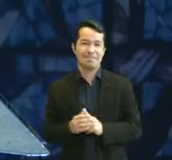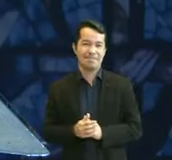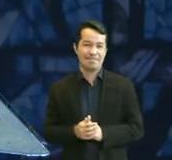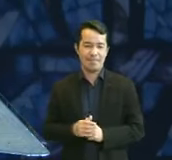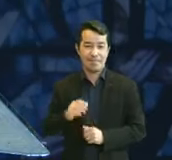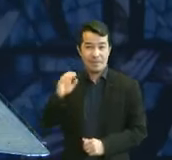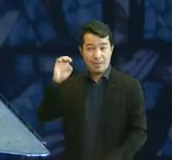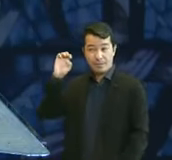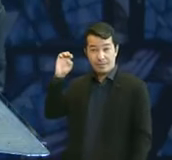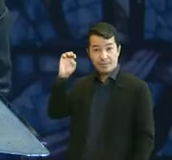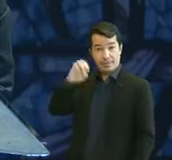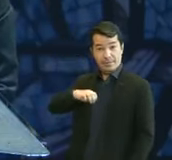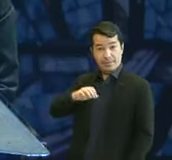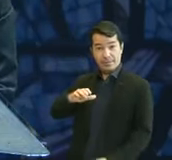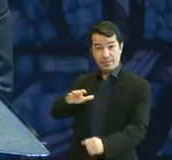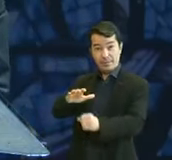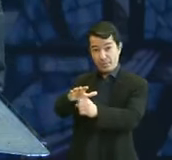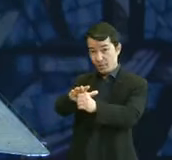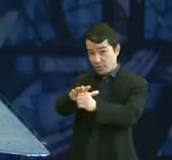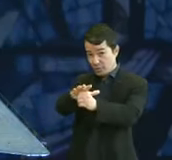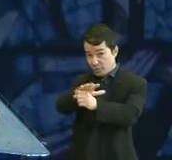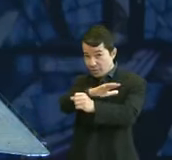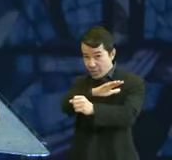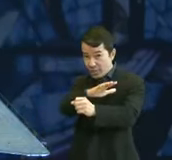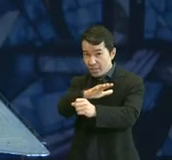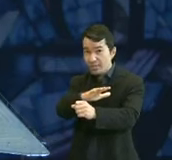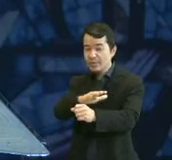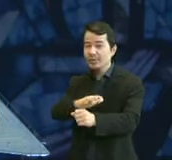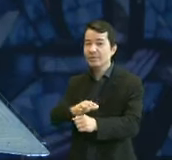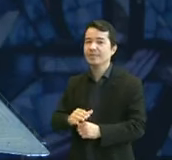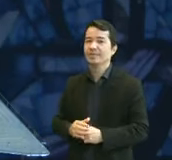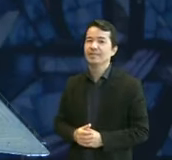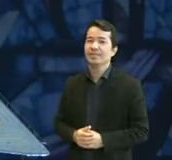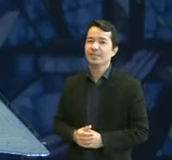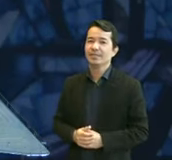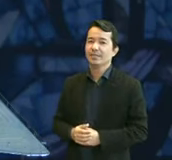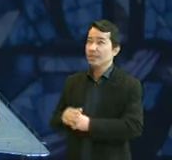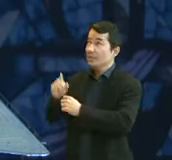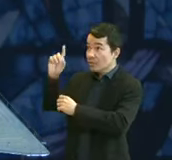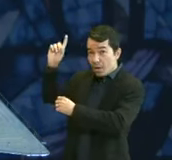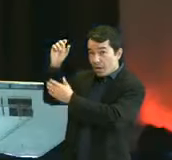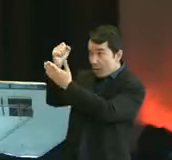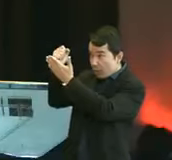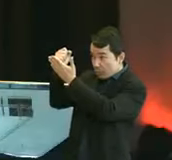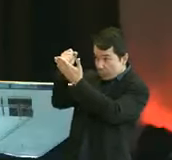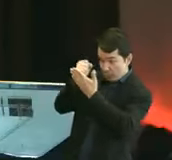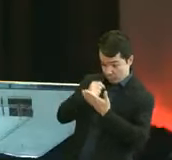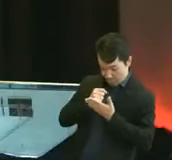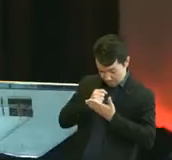Estevão era cheio de graça e do poder de Deus.